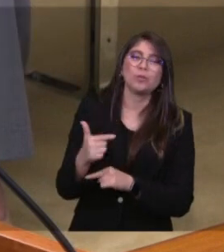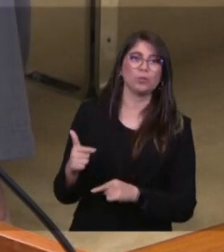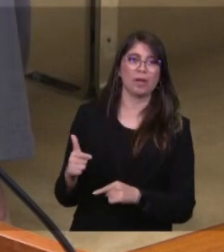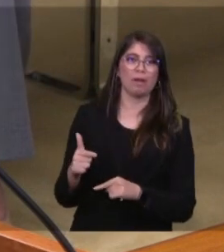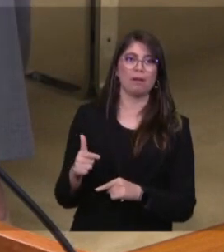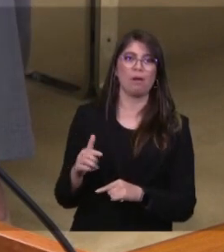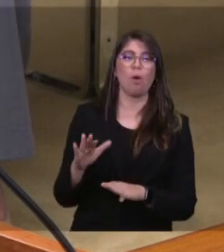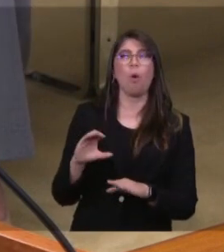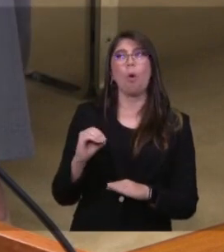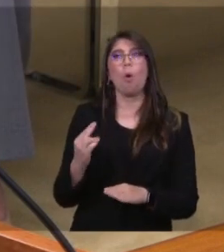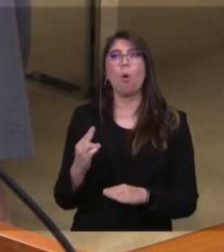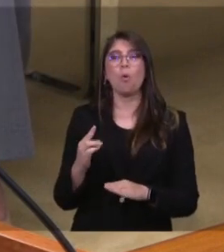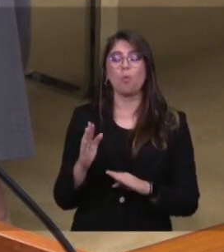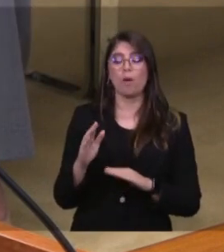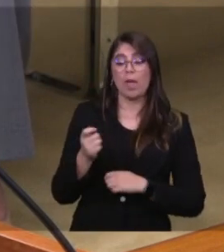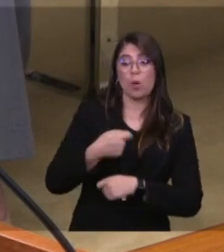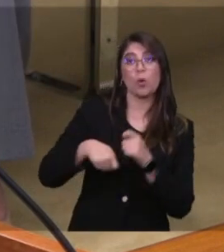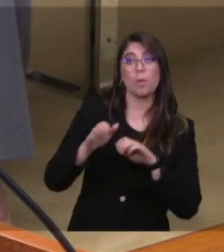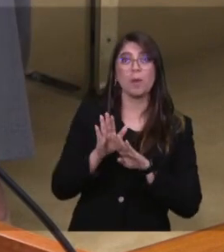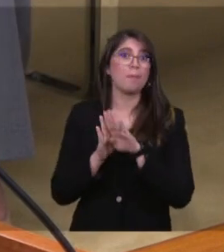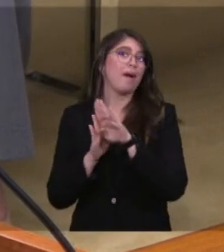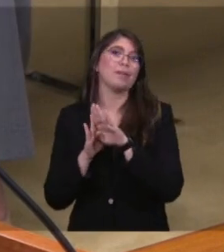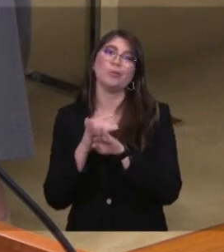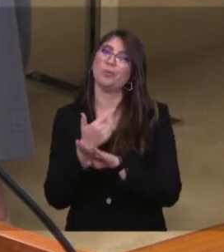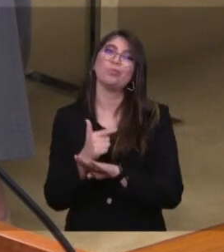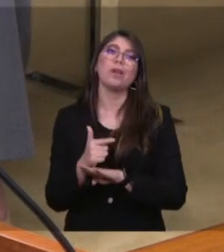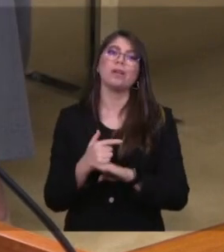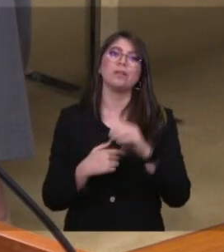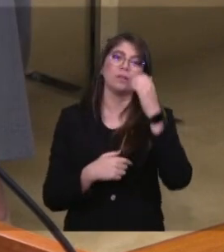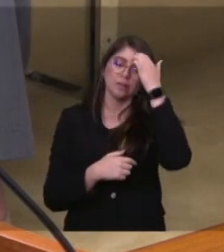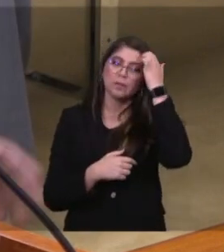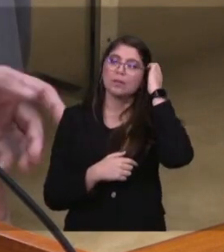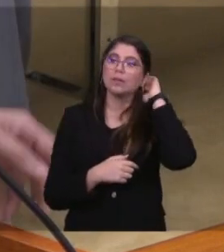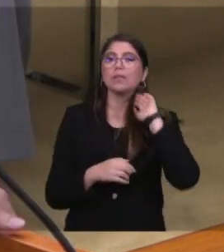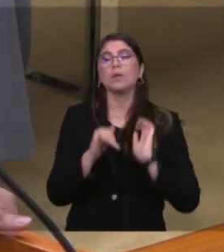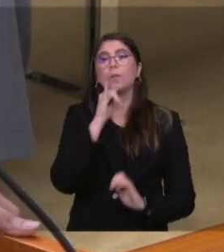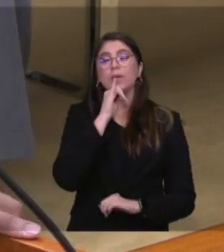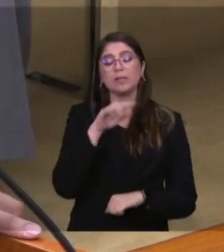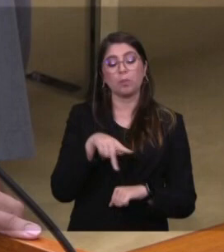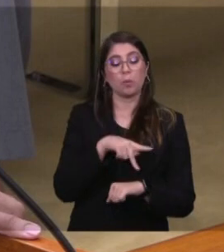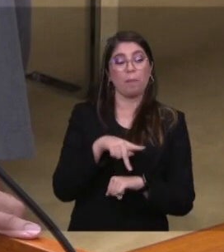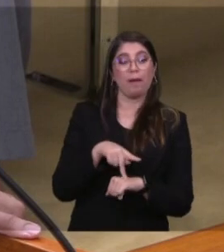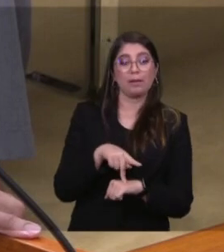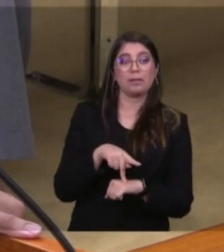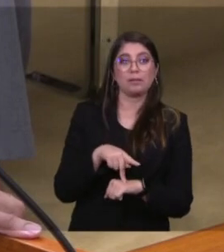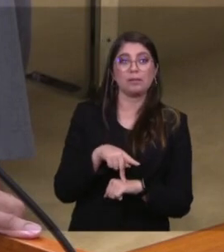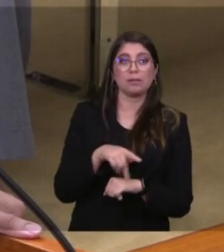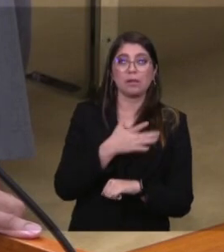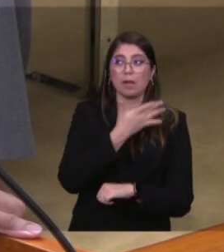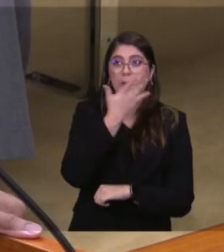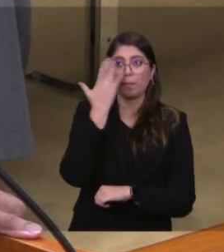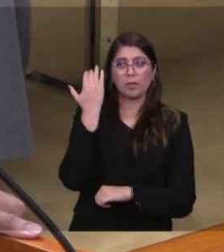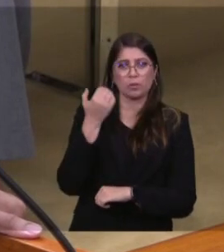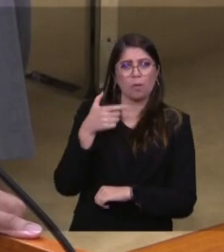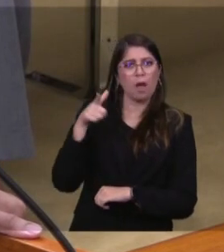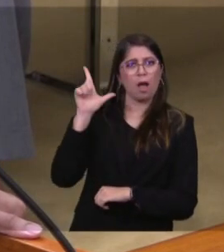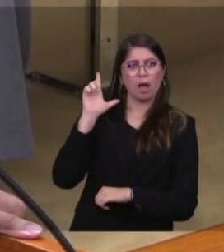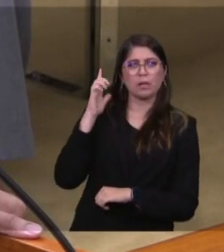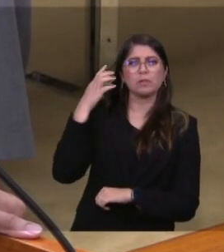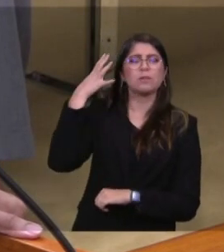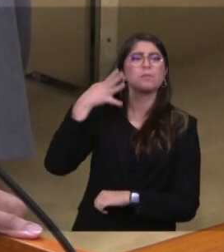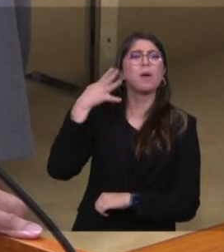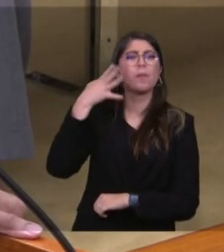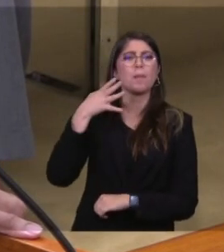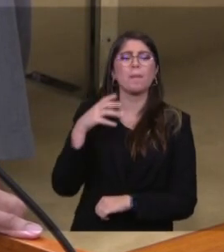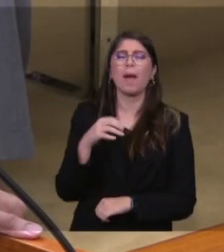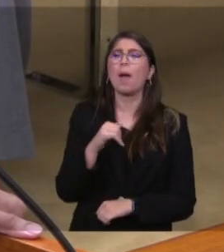de menor potencial econômico. Imagina, então, a situação do país que o colega que aqui me antecedeu, que falou sobre o peso no